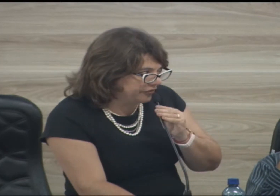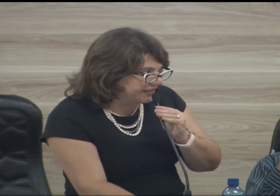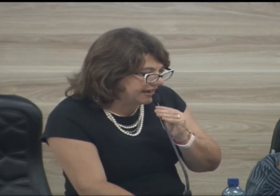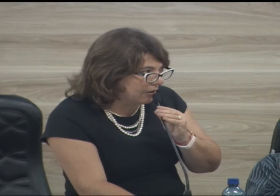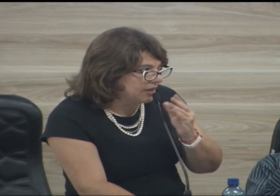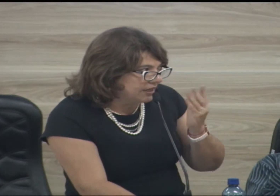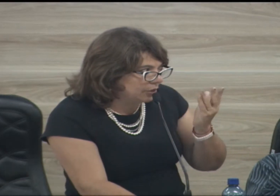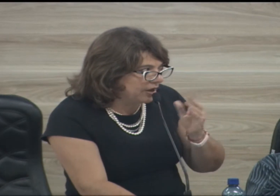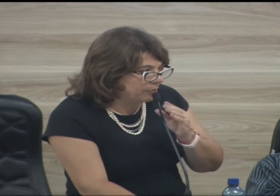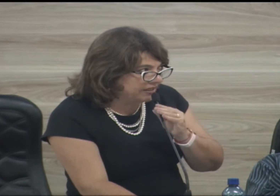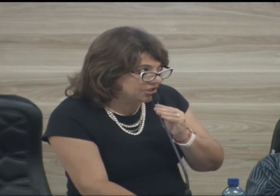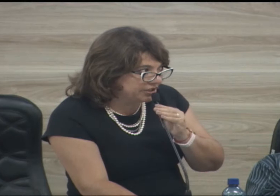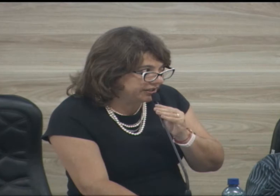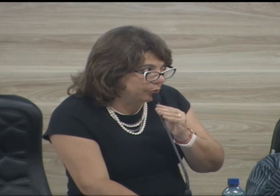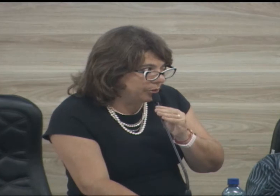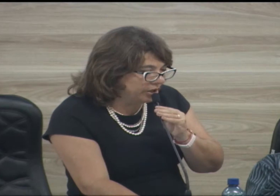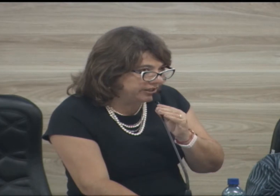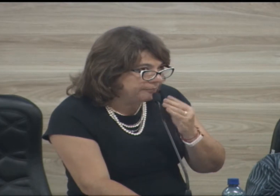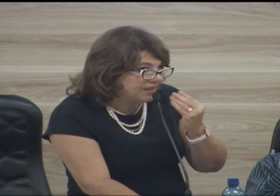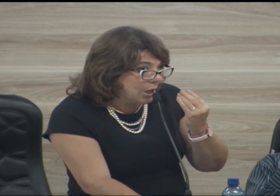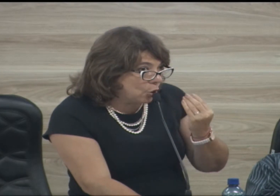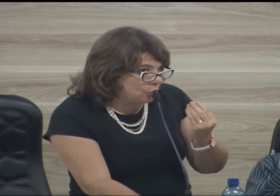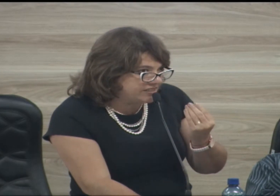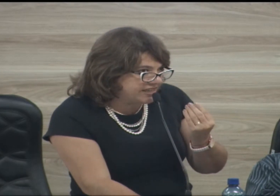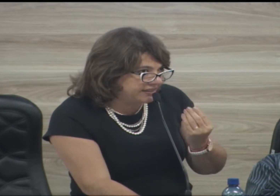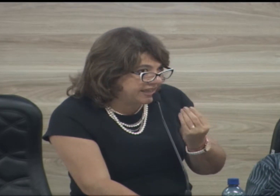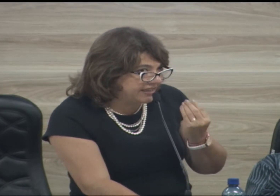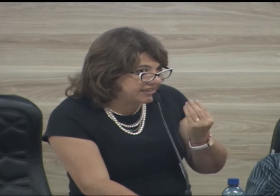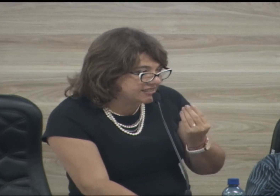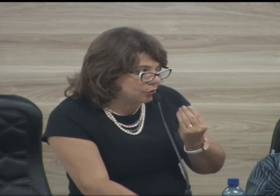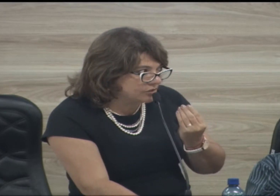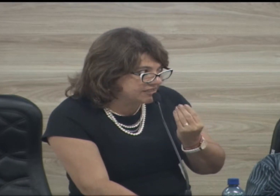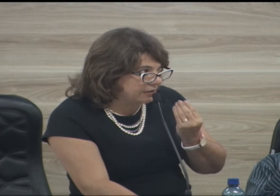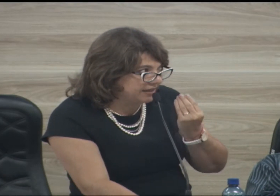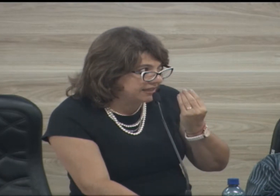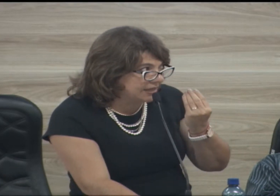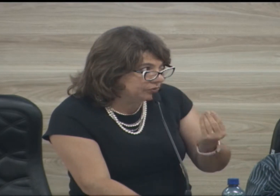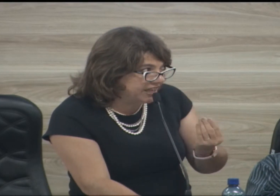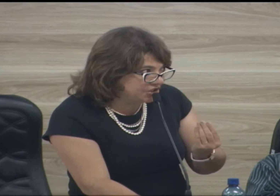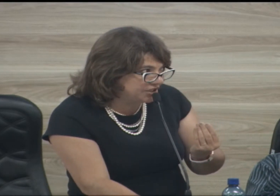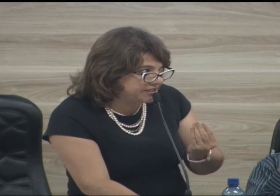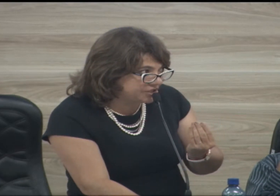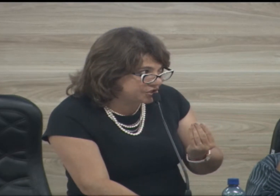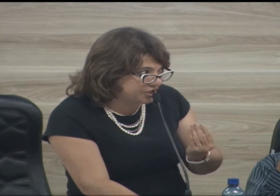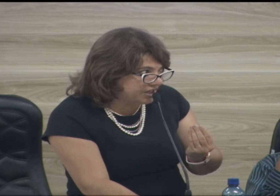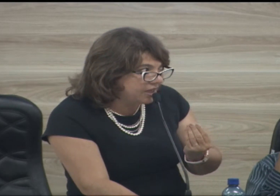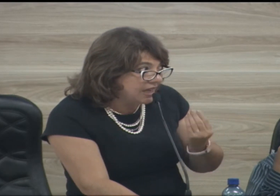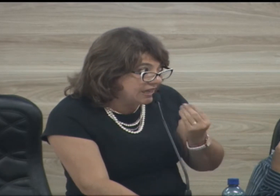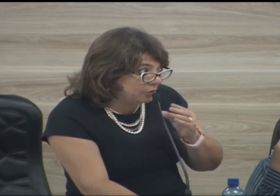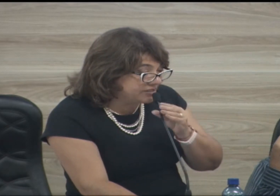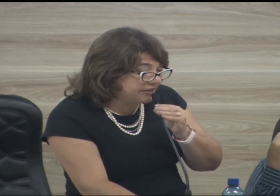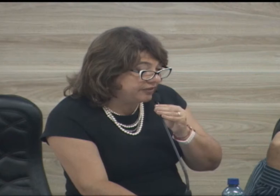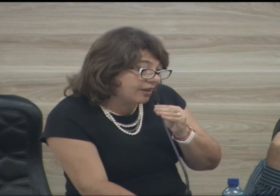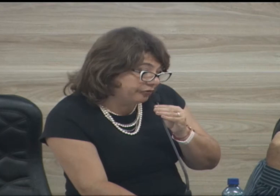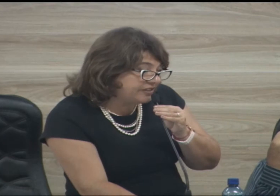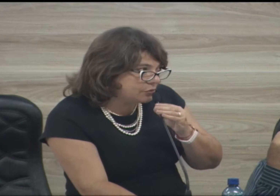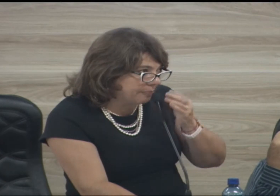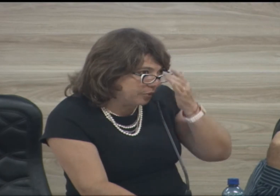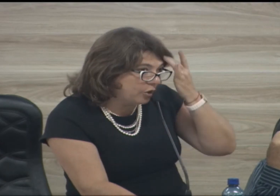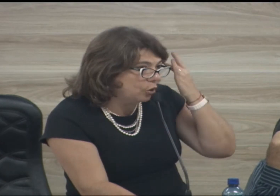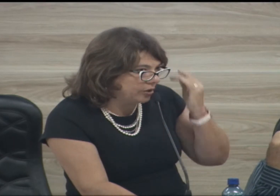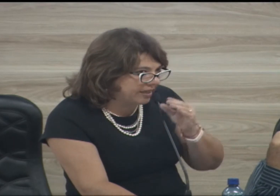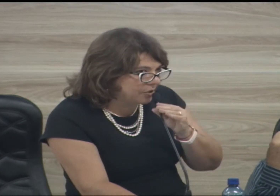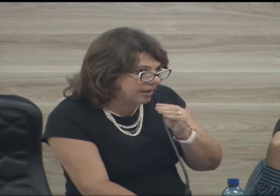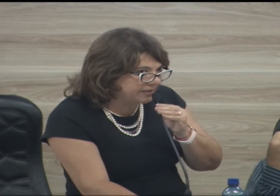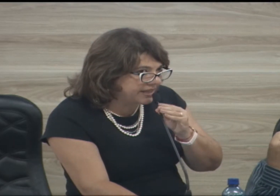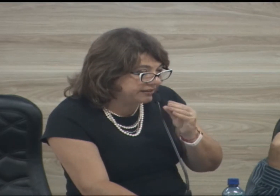nível federal. Então, realmente, a gente não pode conceder que esse conselho ele não deixe de existir. Inclusive, eu fiz o